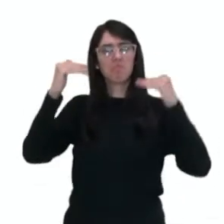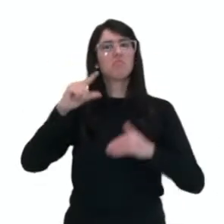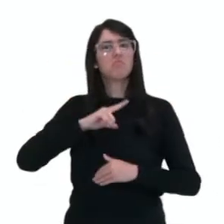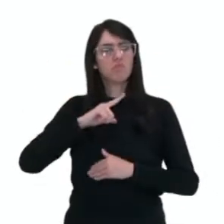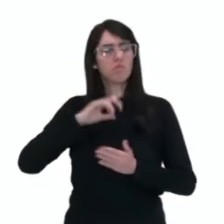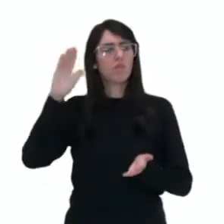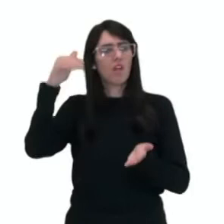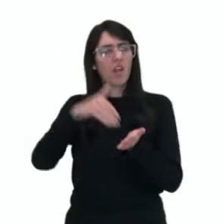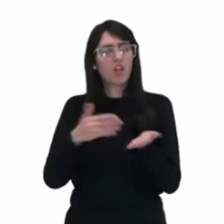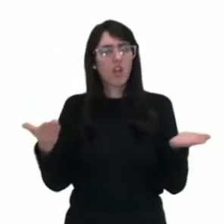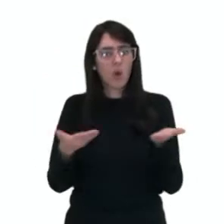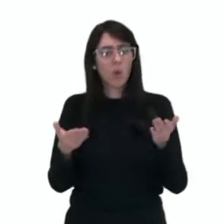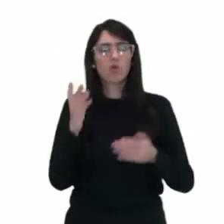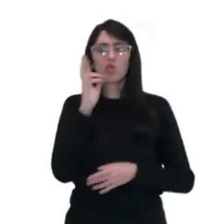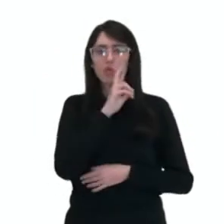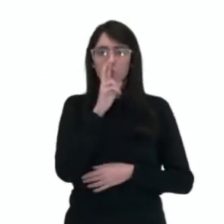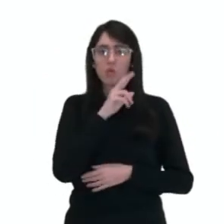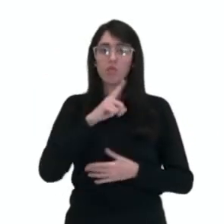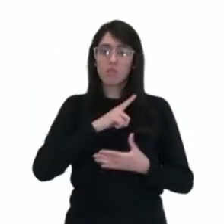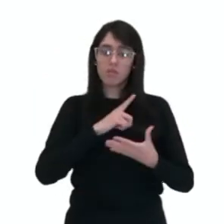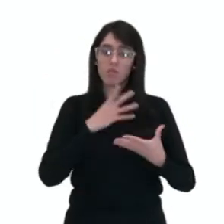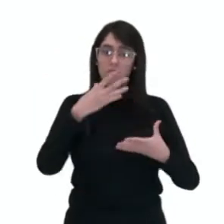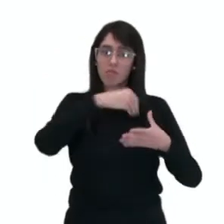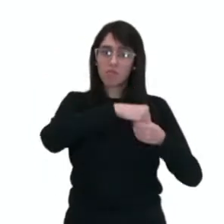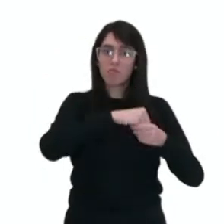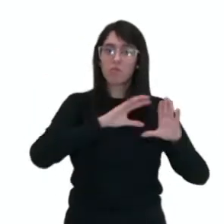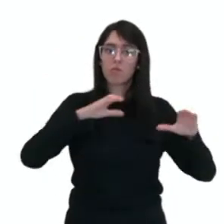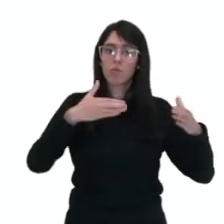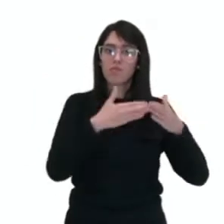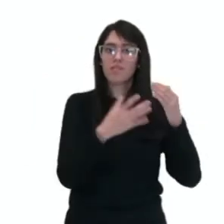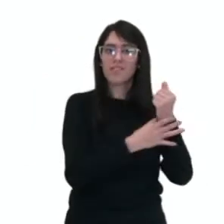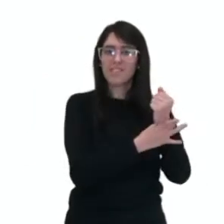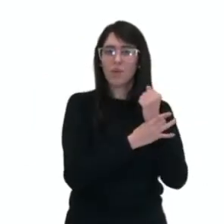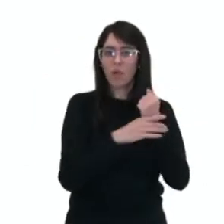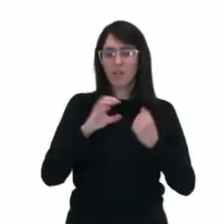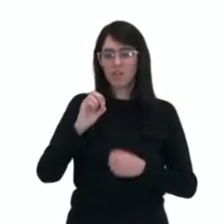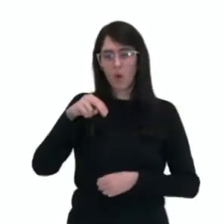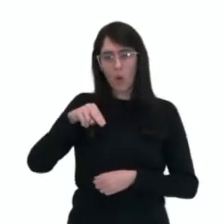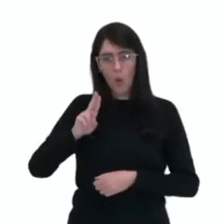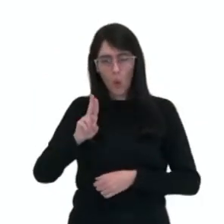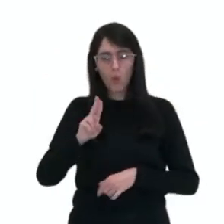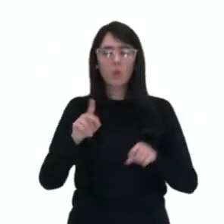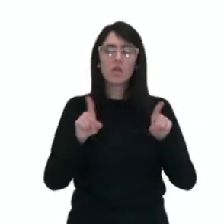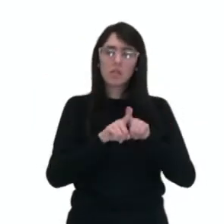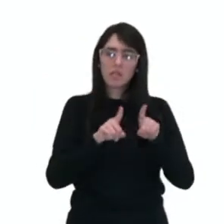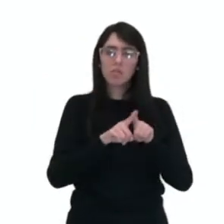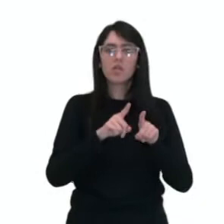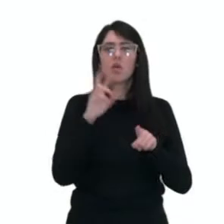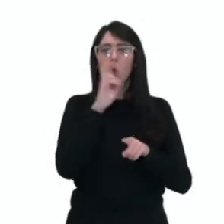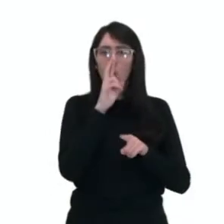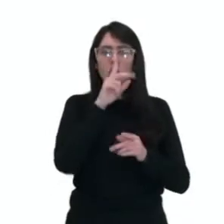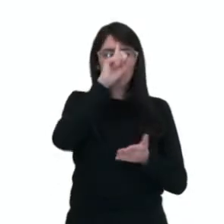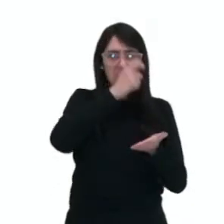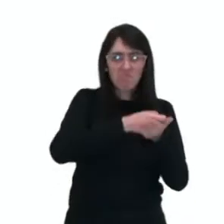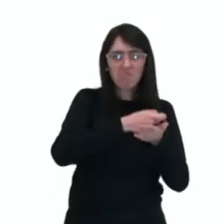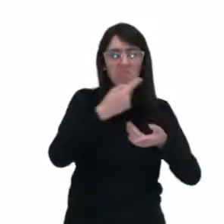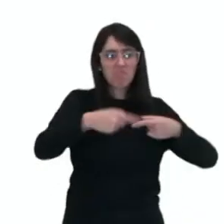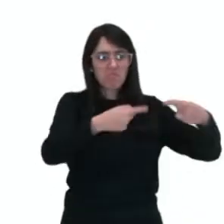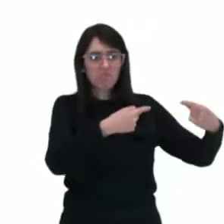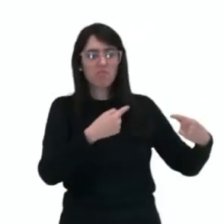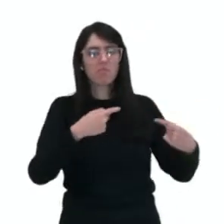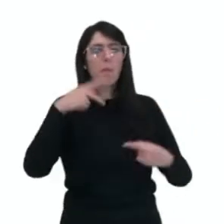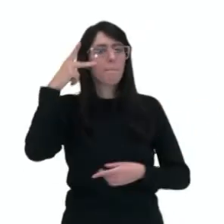um espaço no Conselho de Segurança da ONU, tem participação nas decisões políticas,